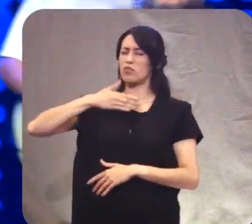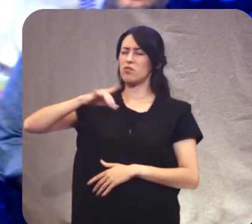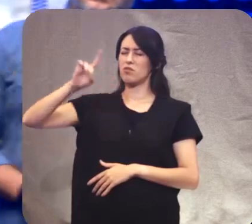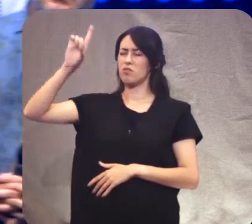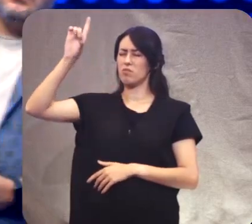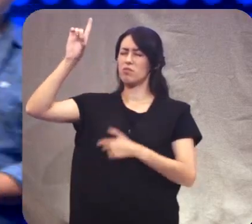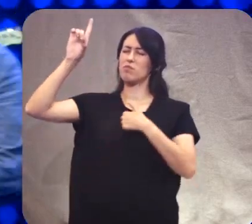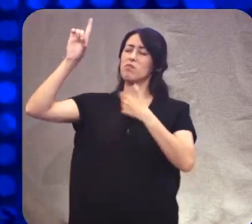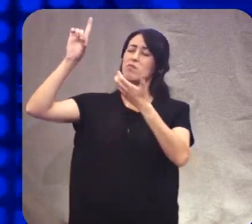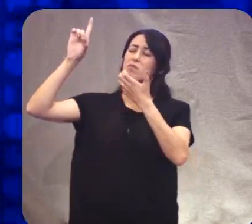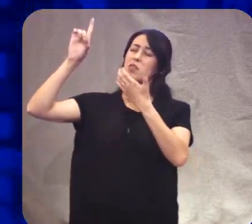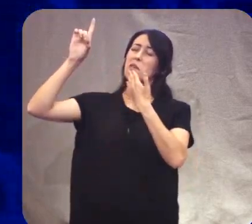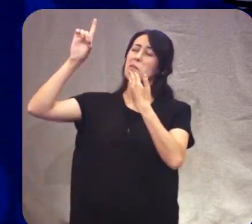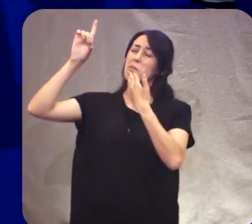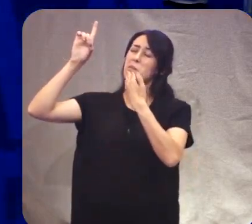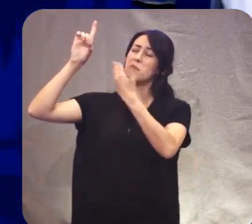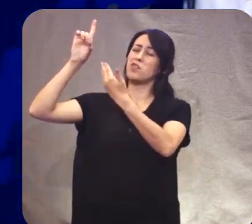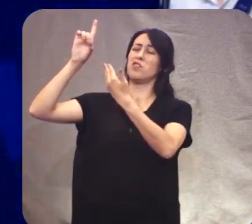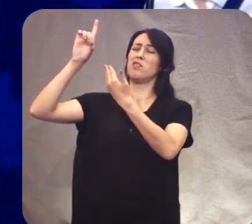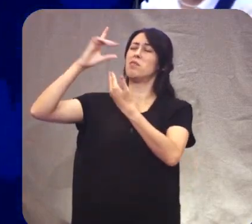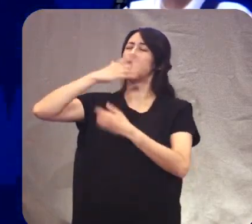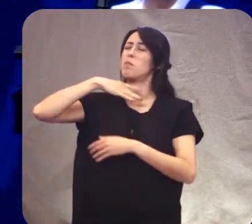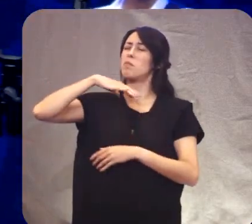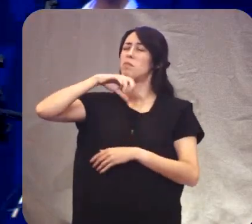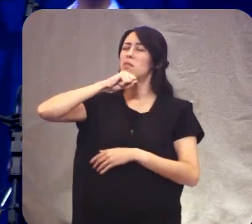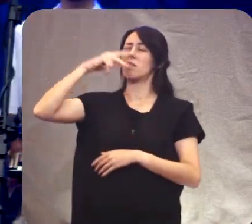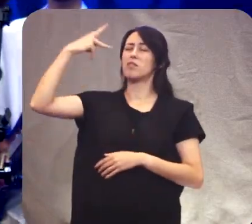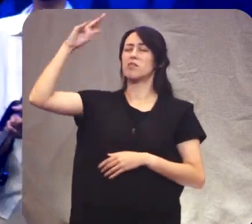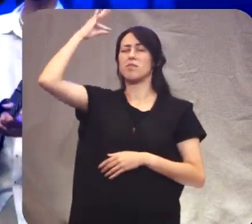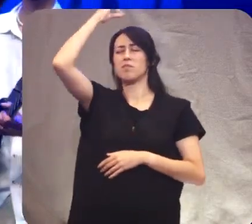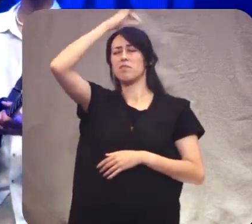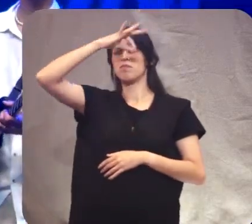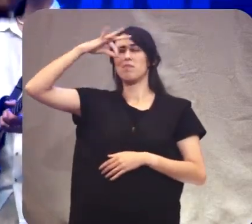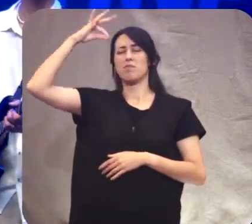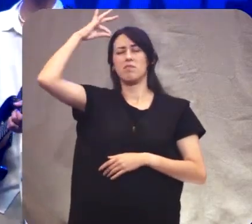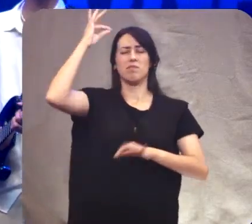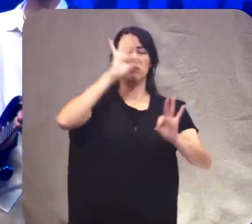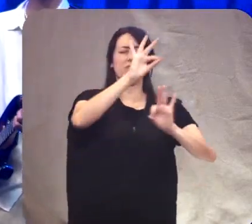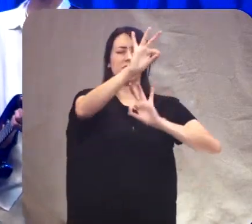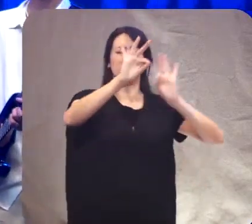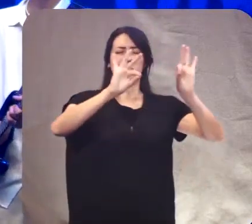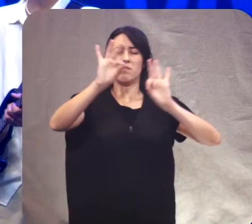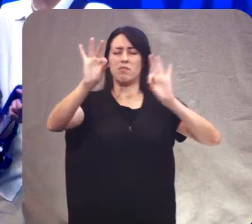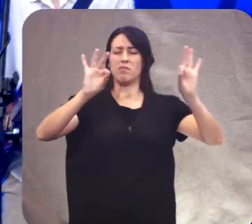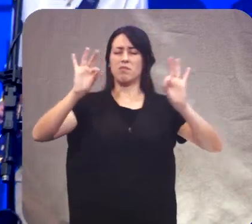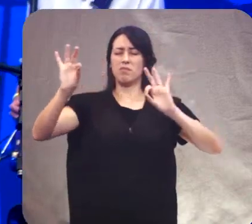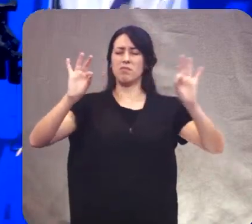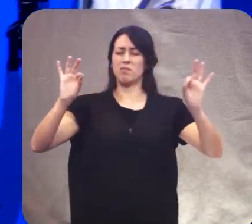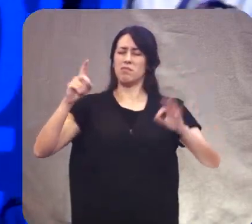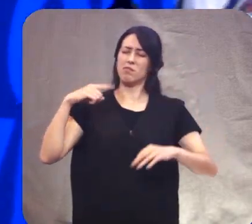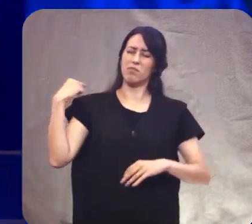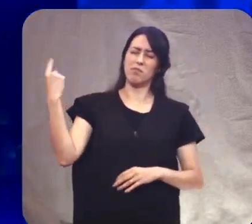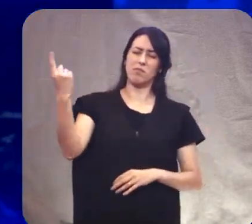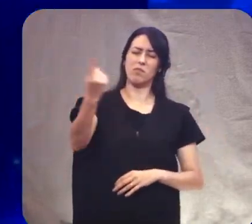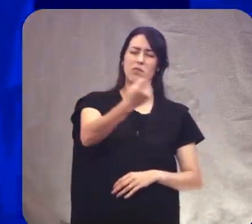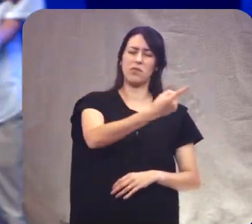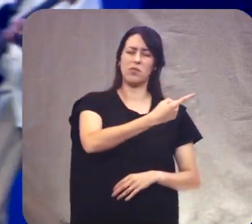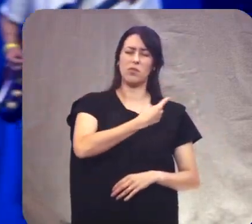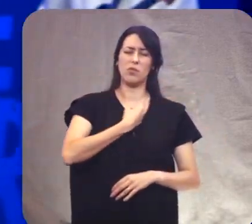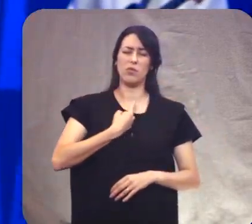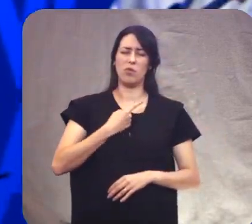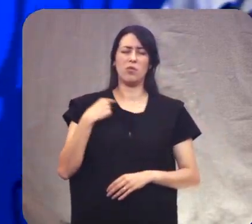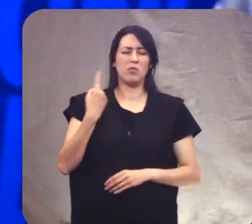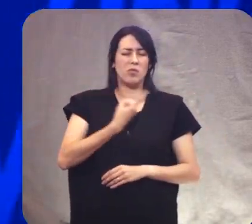pedir, Pai, que o Teu Espírito seja derramado sobre nós. O Senhor nos traga para perto uns